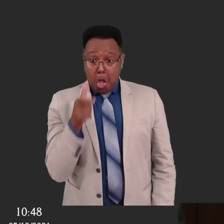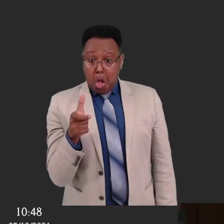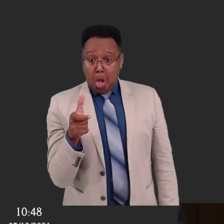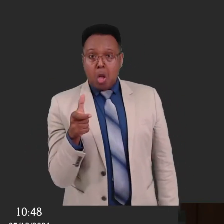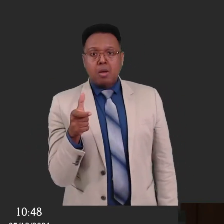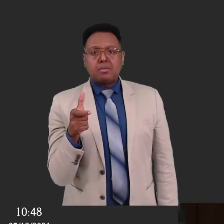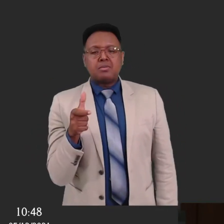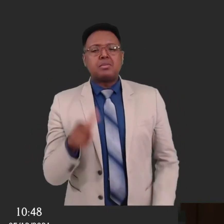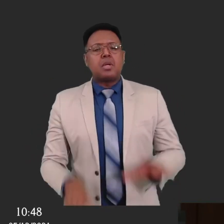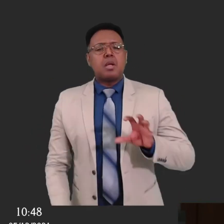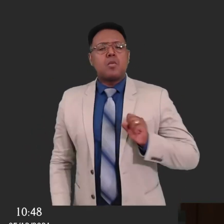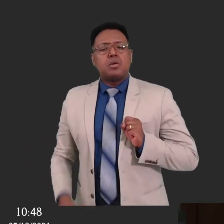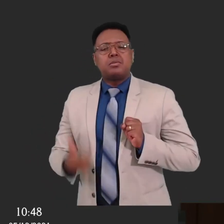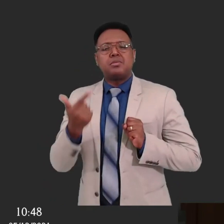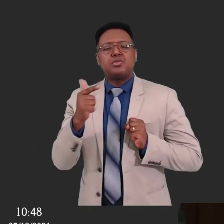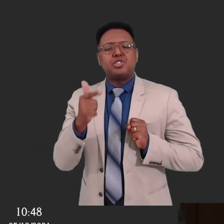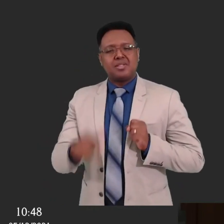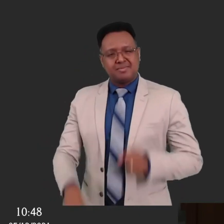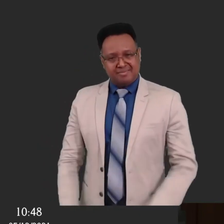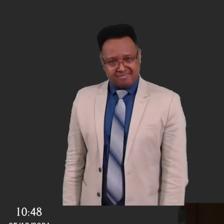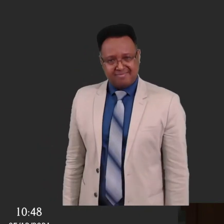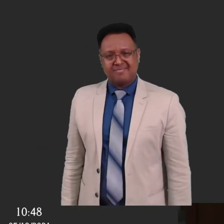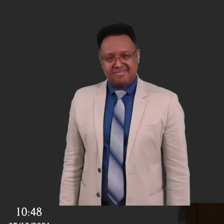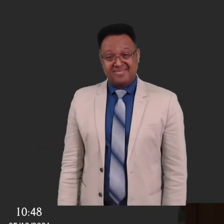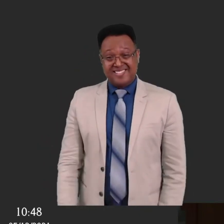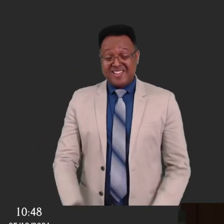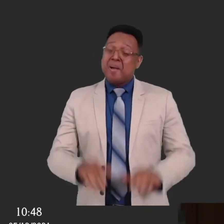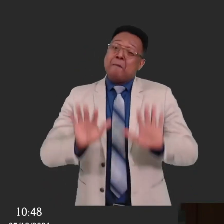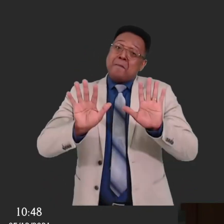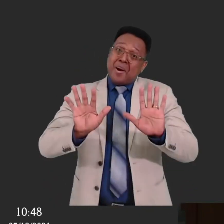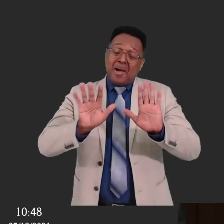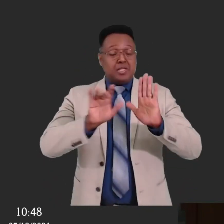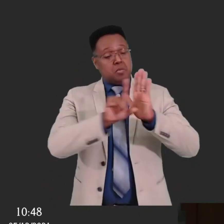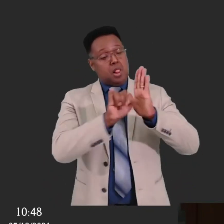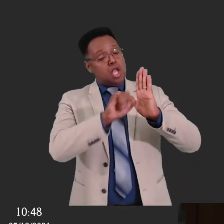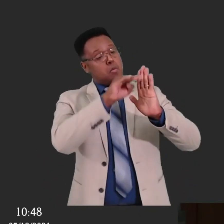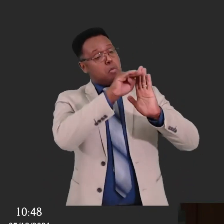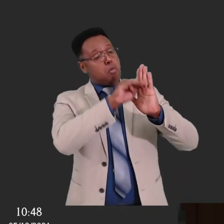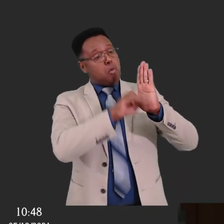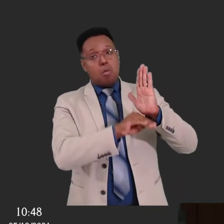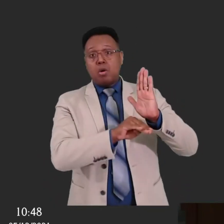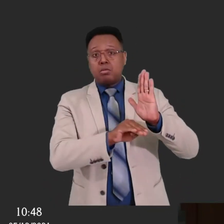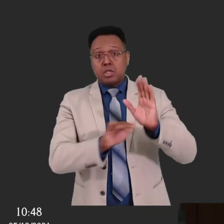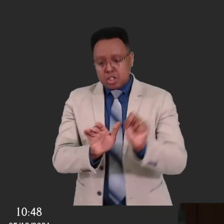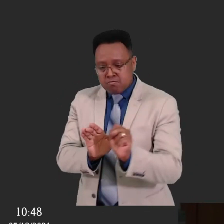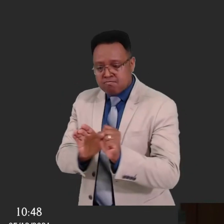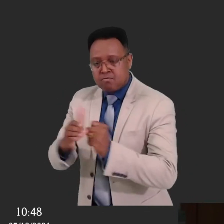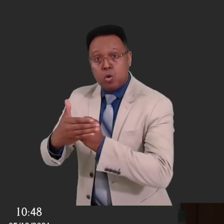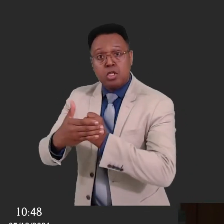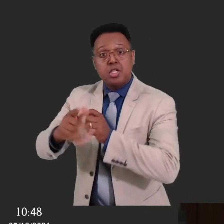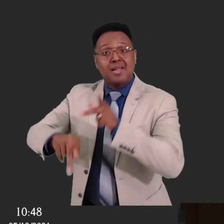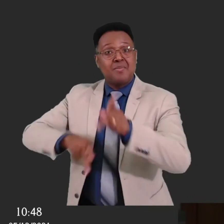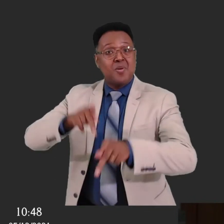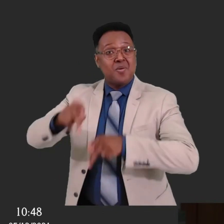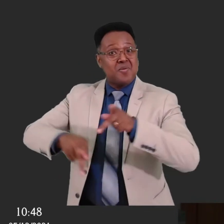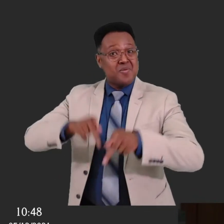Não tinham amor, mas tinham a lei que os protegia. Mas agora então, este mistério